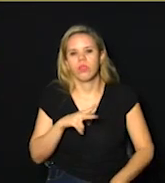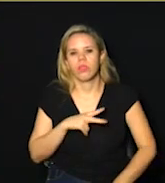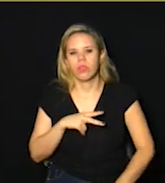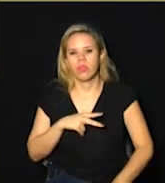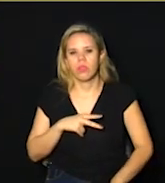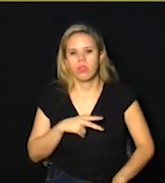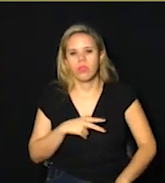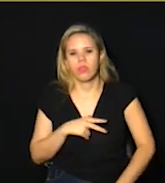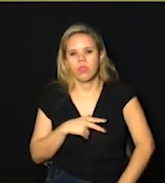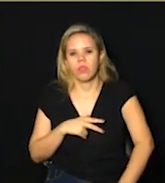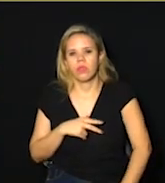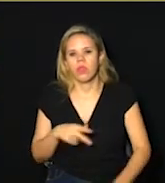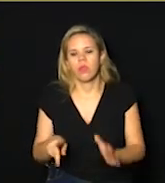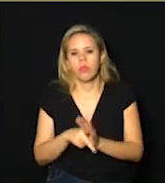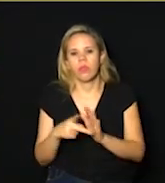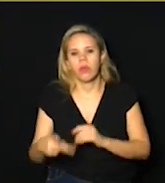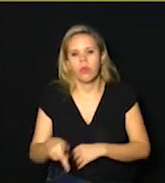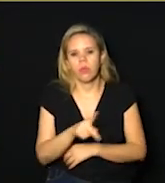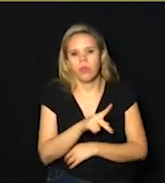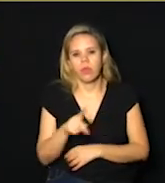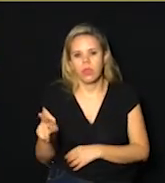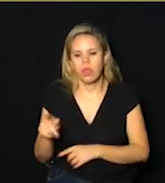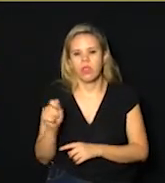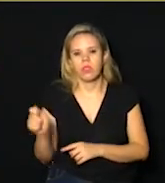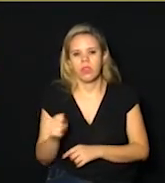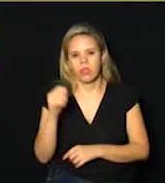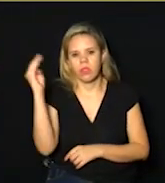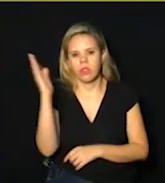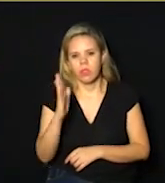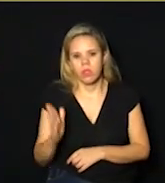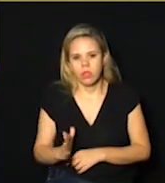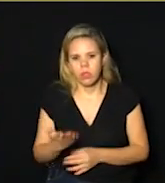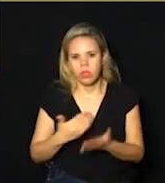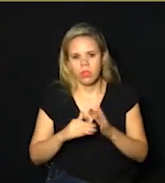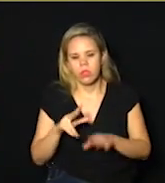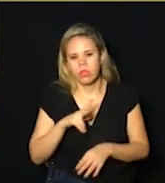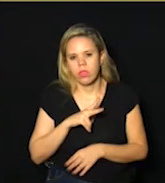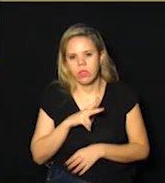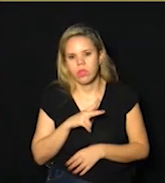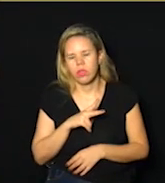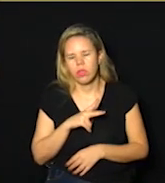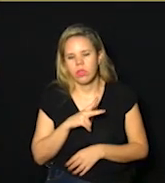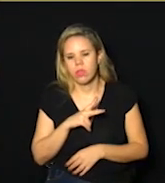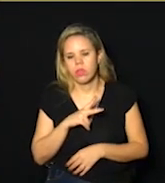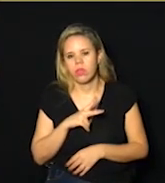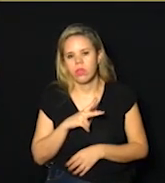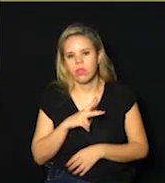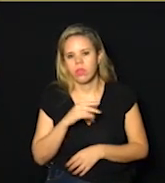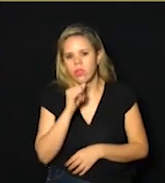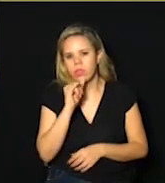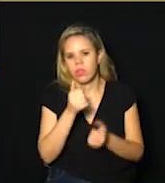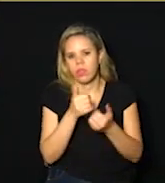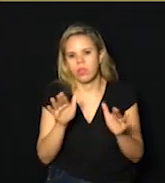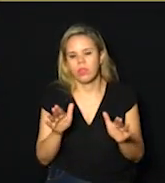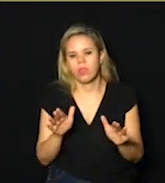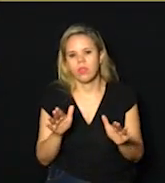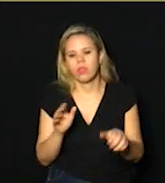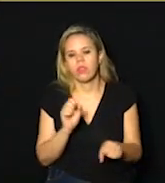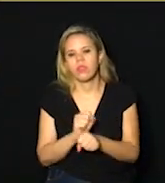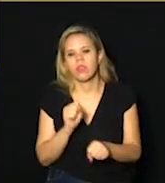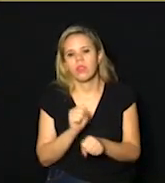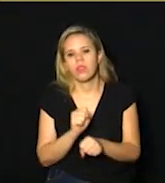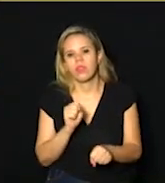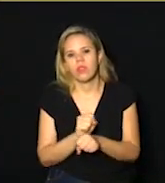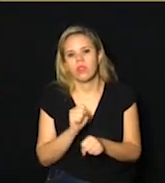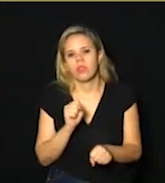escolas, mas o próprio presidente da Associação Brasileira das Escolas Particulares, ele declarou que está aguardando